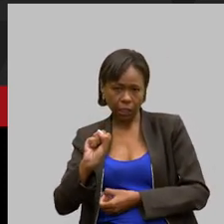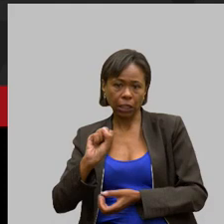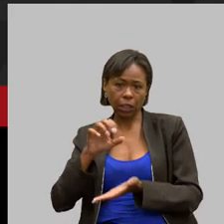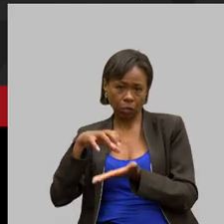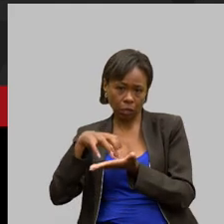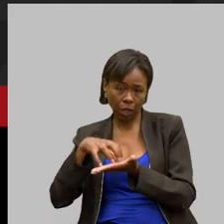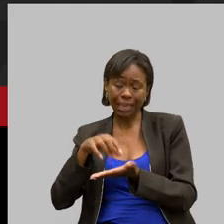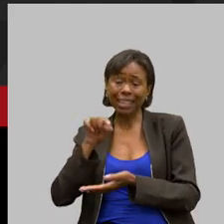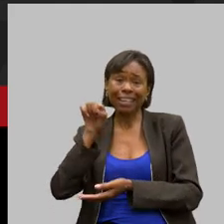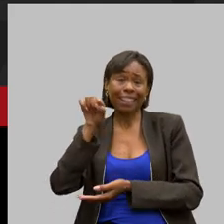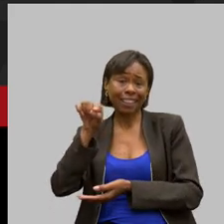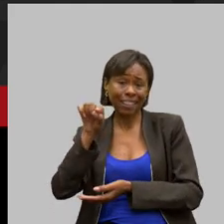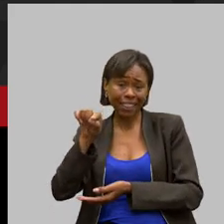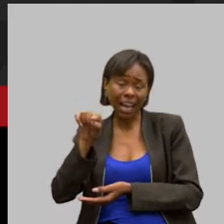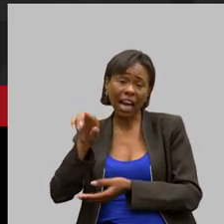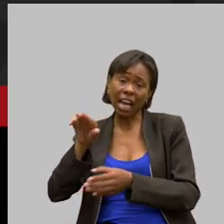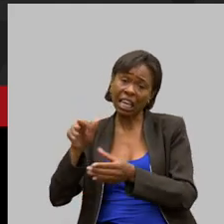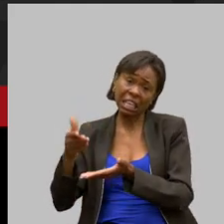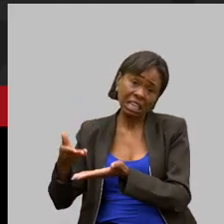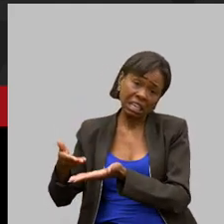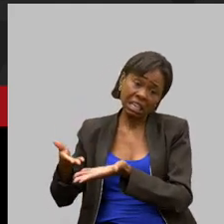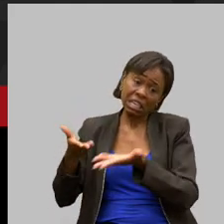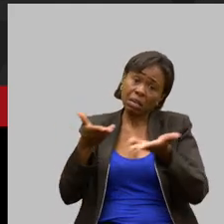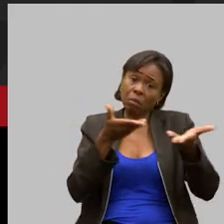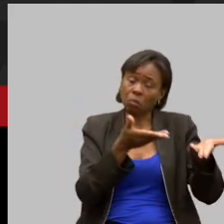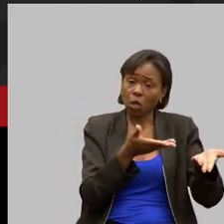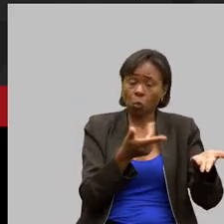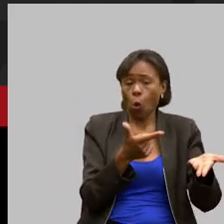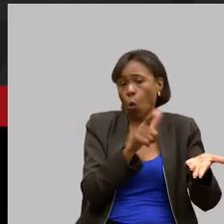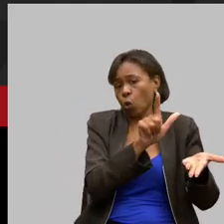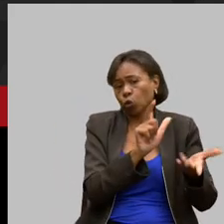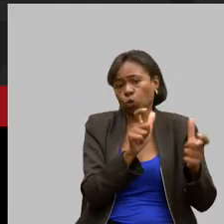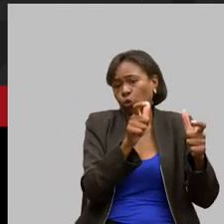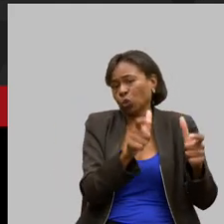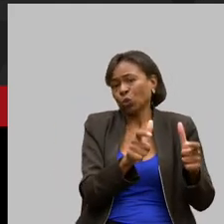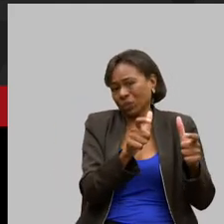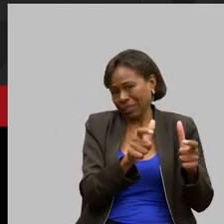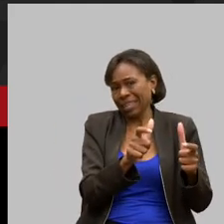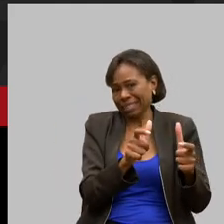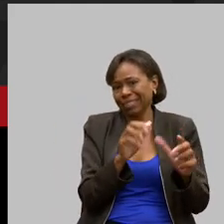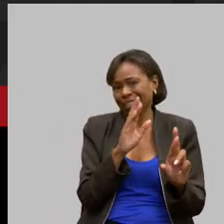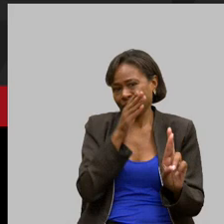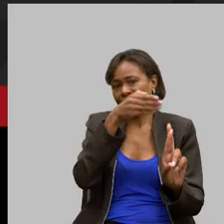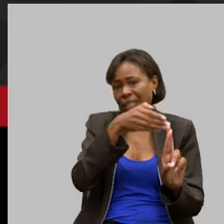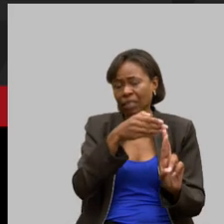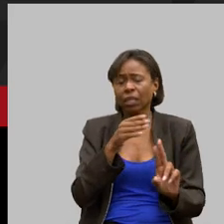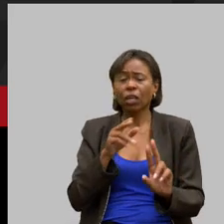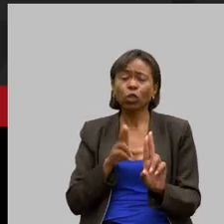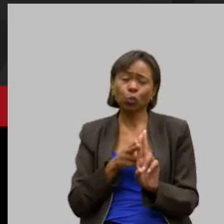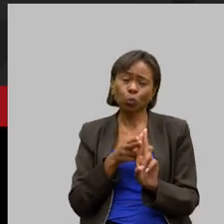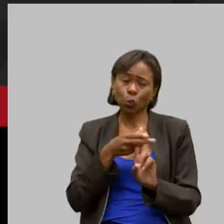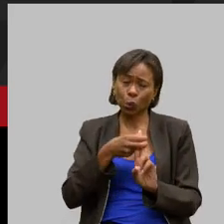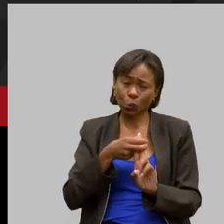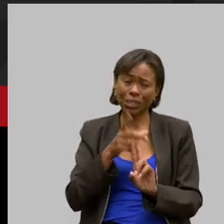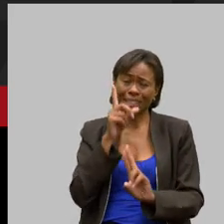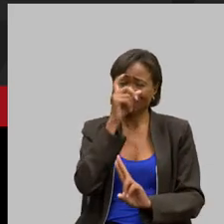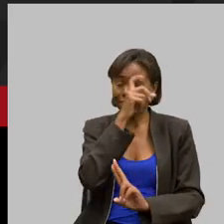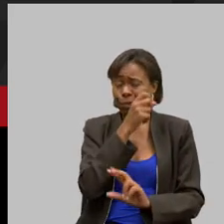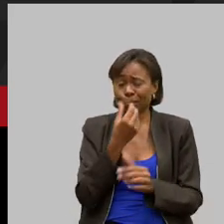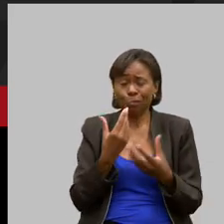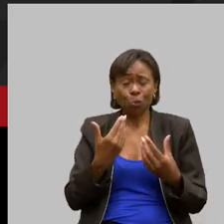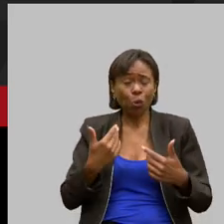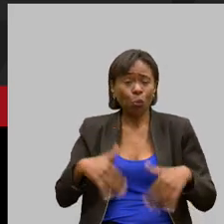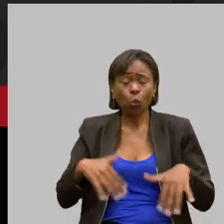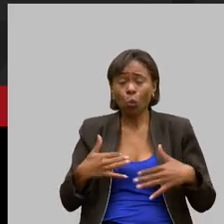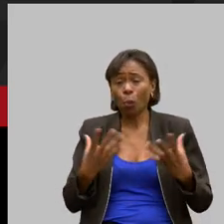serviços de referência como a demanda dentro do SUS é muito grande muitas vezes o paciente acaba se